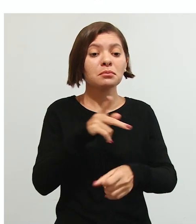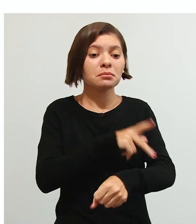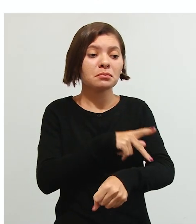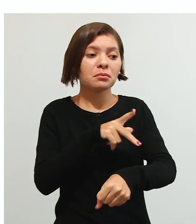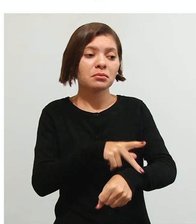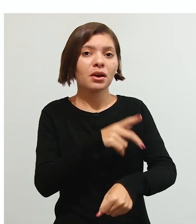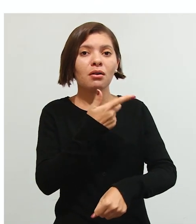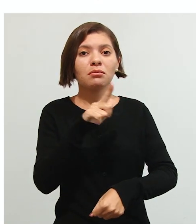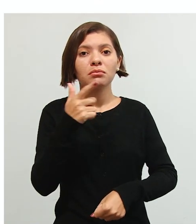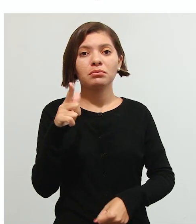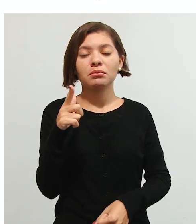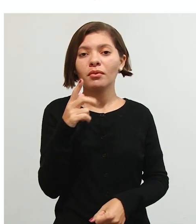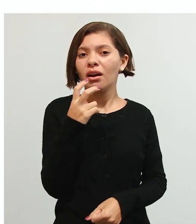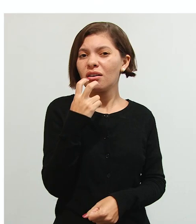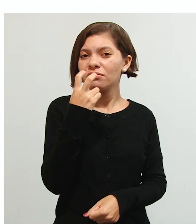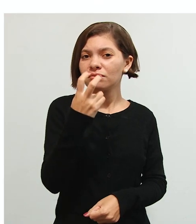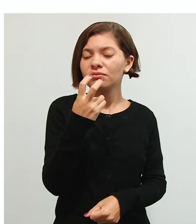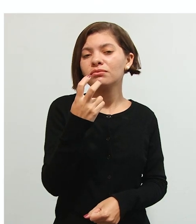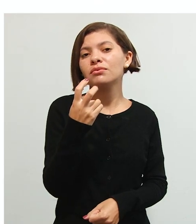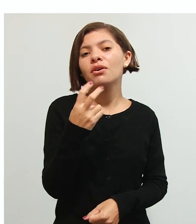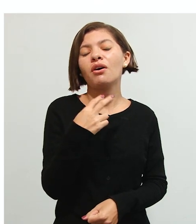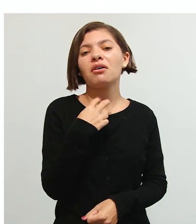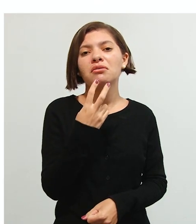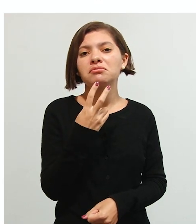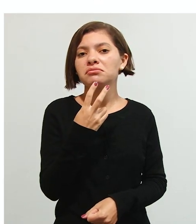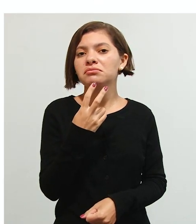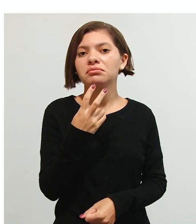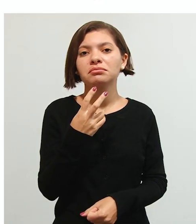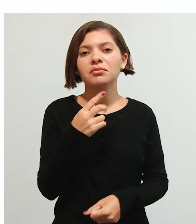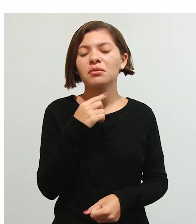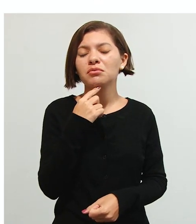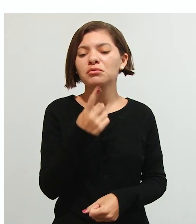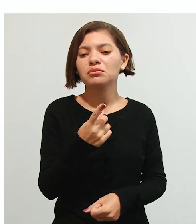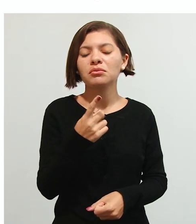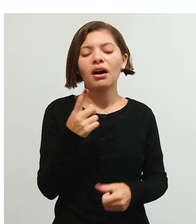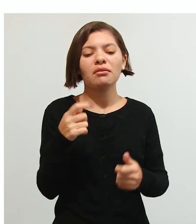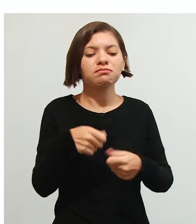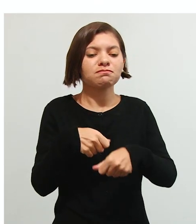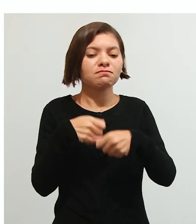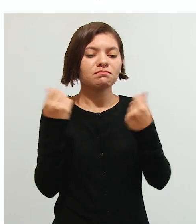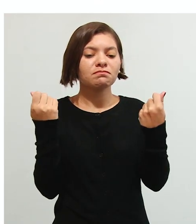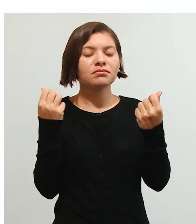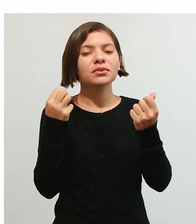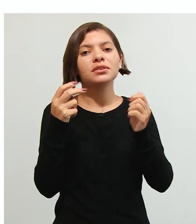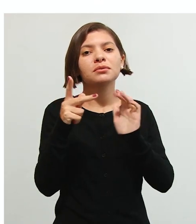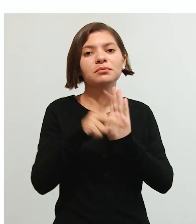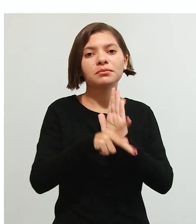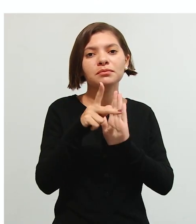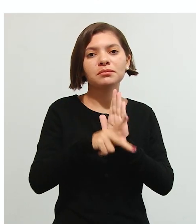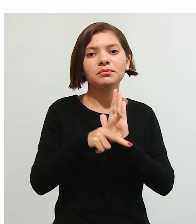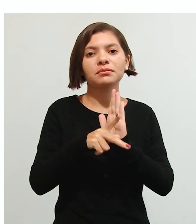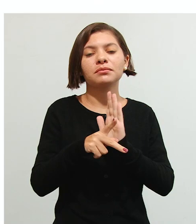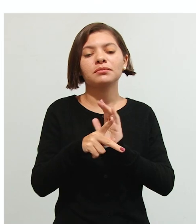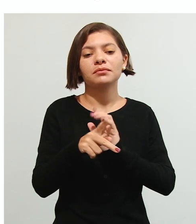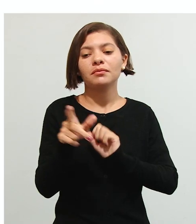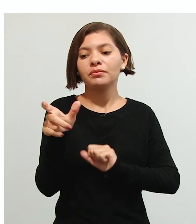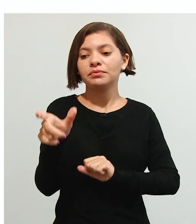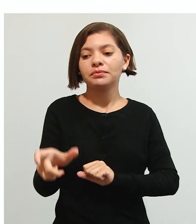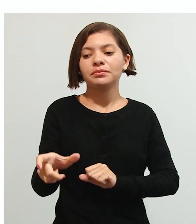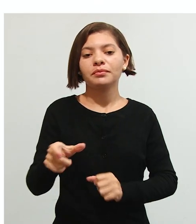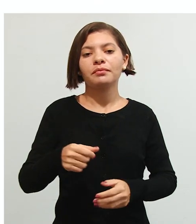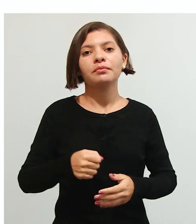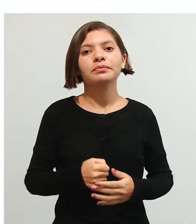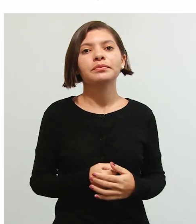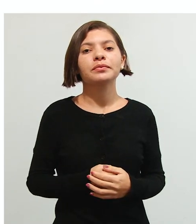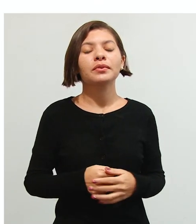tem voz dentro e nem vez dentro da proposta de Malaguzzi. Existe